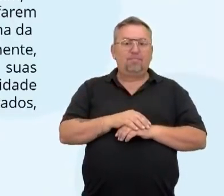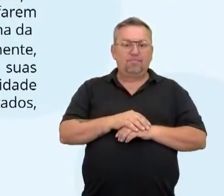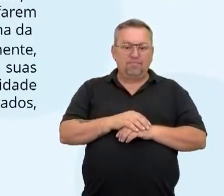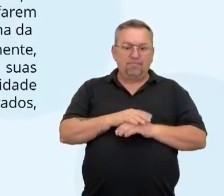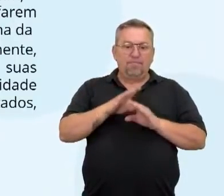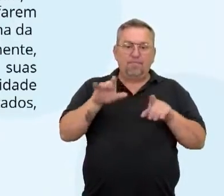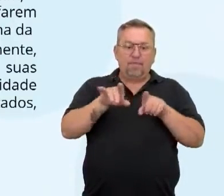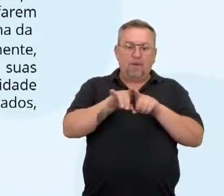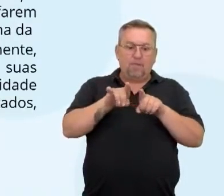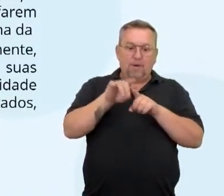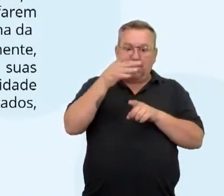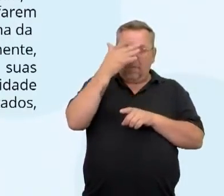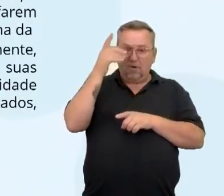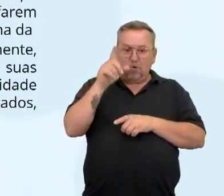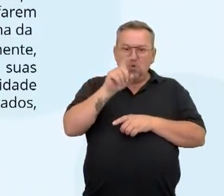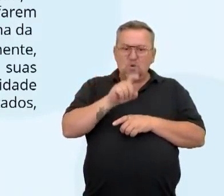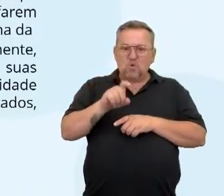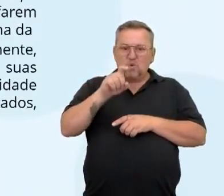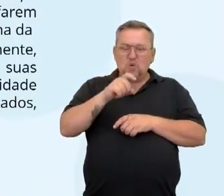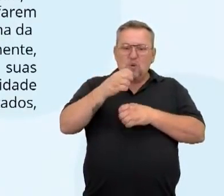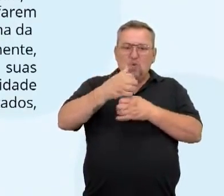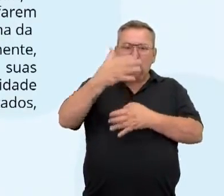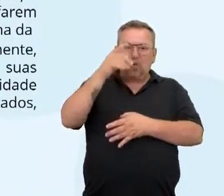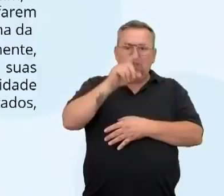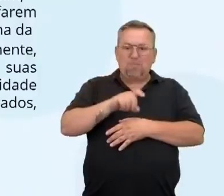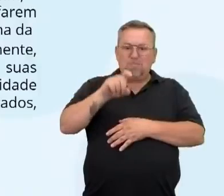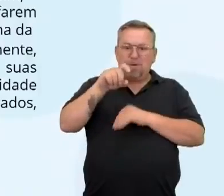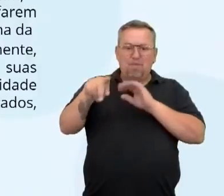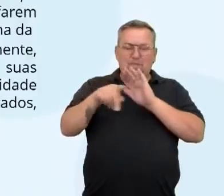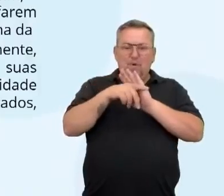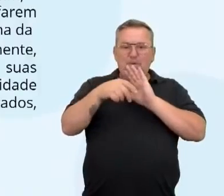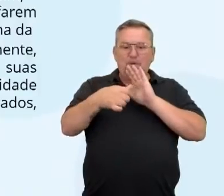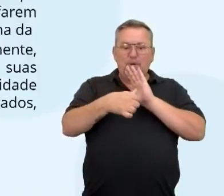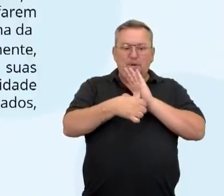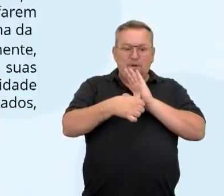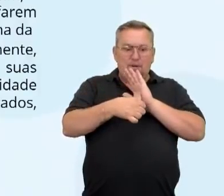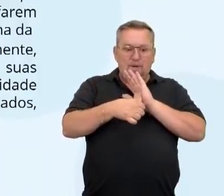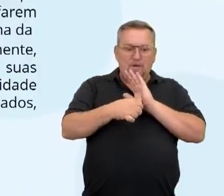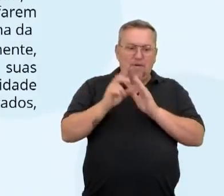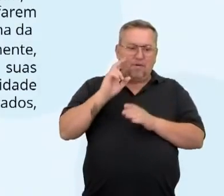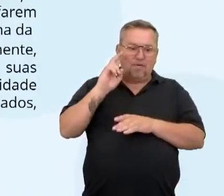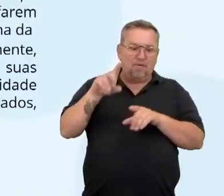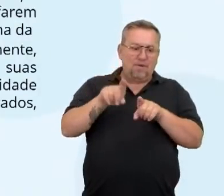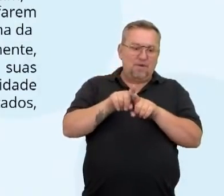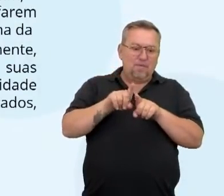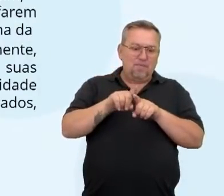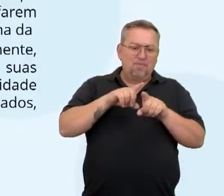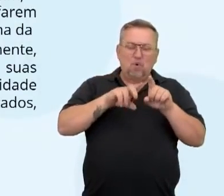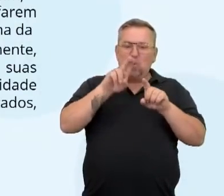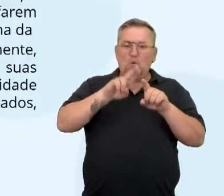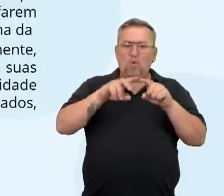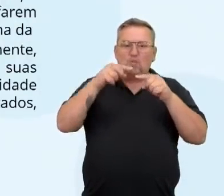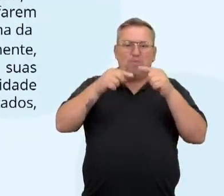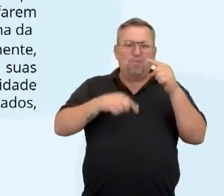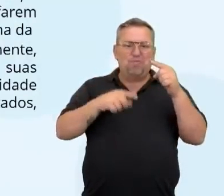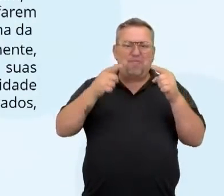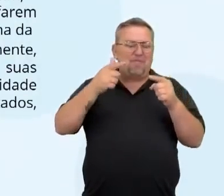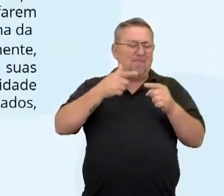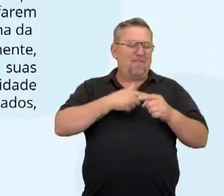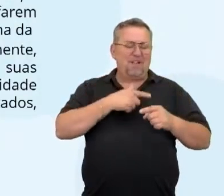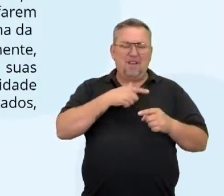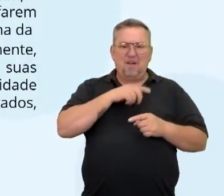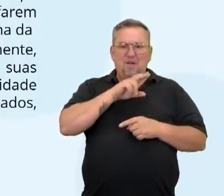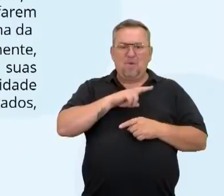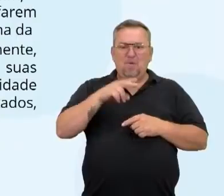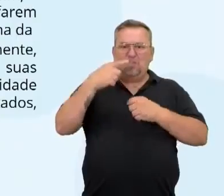Assim, pichadores marcam pelos muros da cidade sua identidade, ao grafarem em caracteres desordenados, dados como seu apelido,